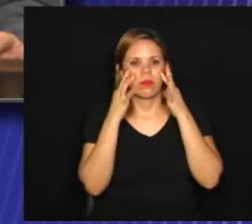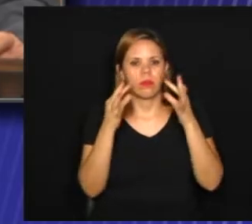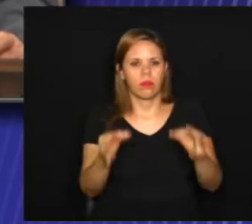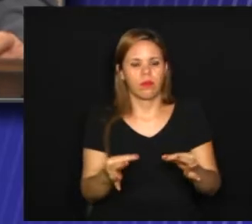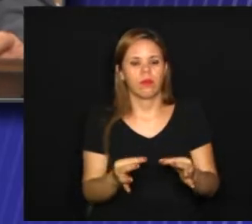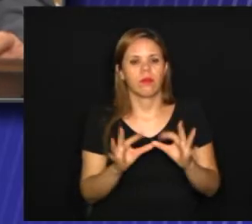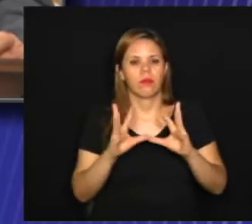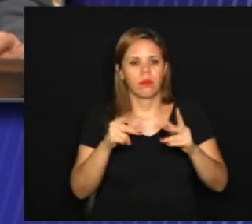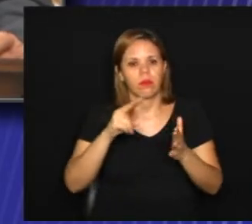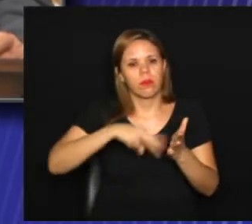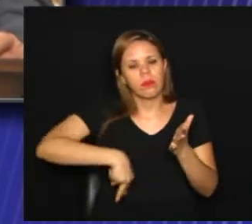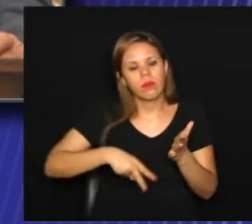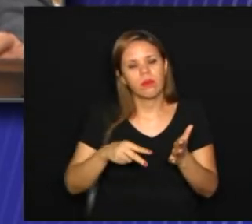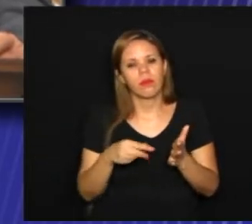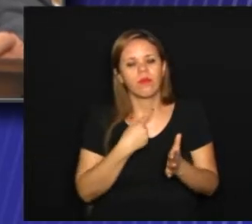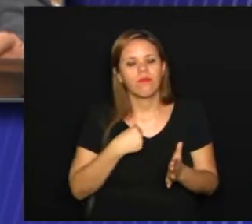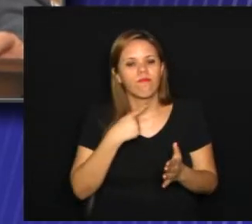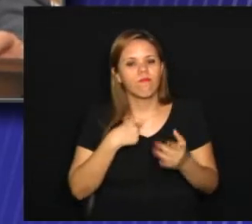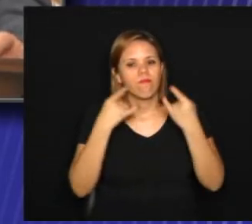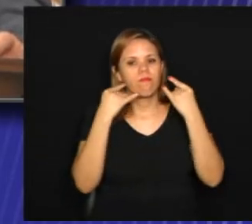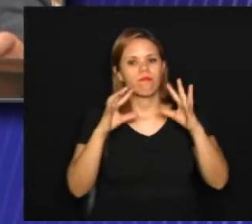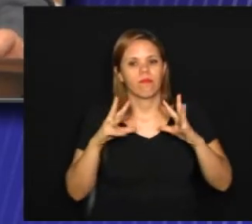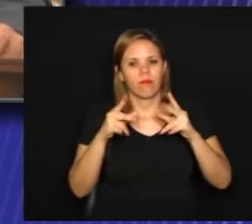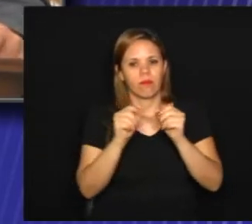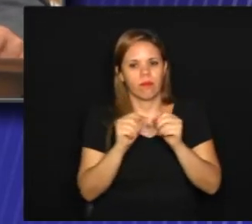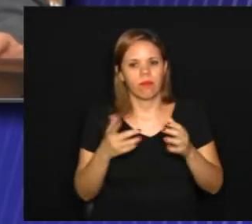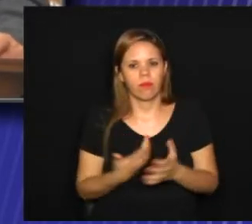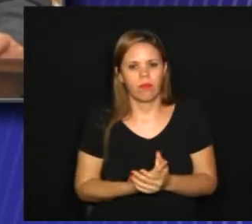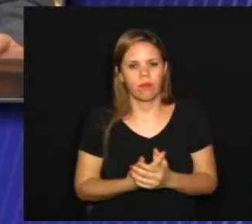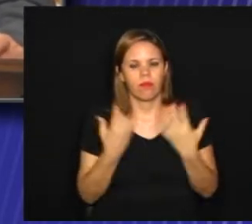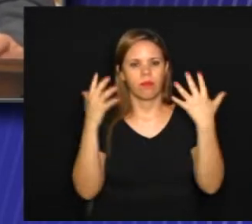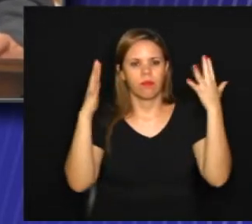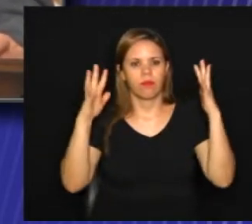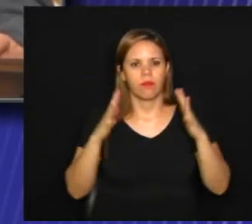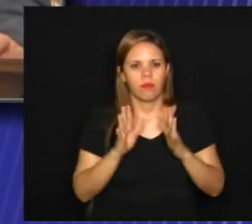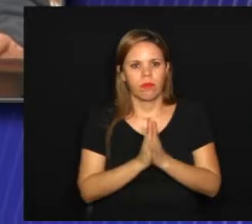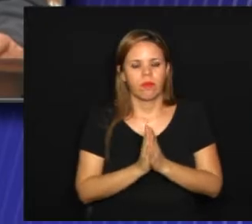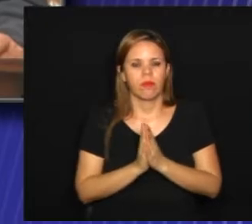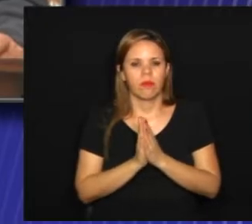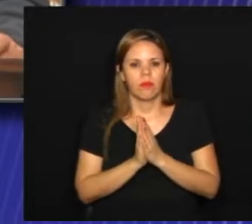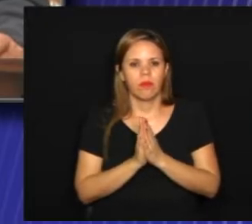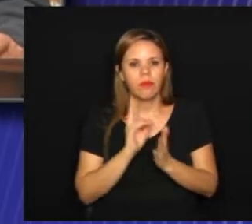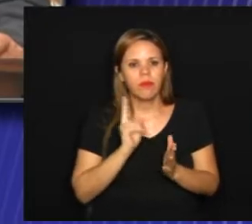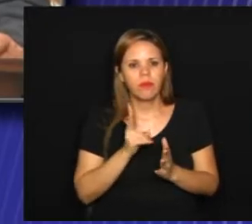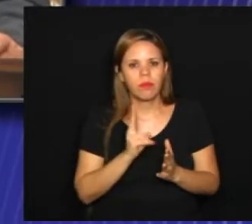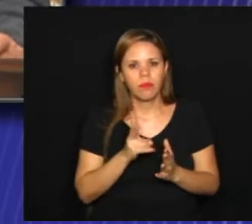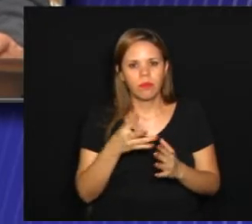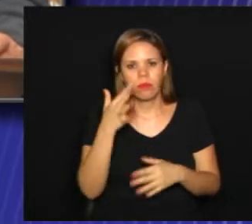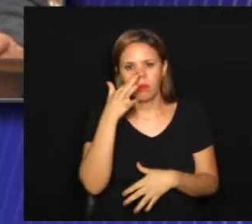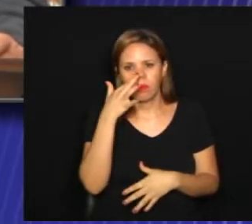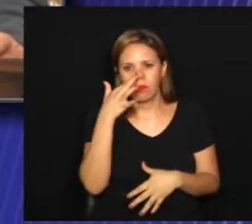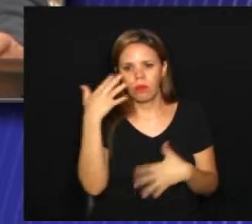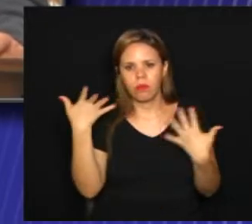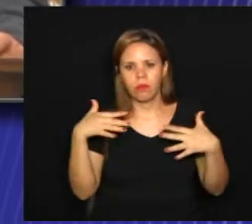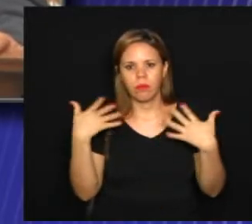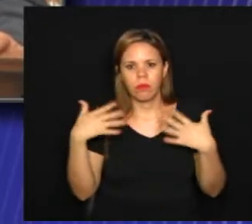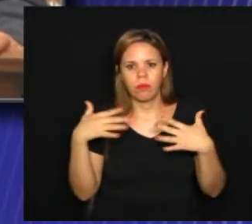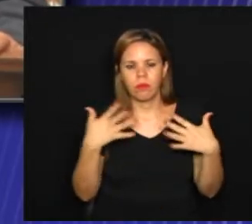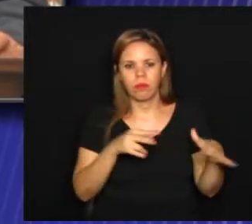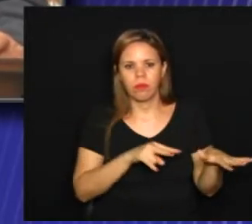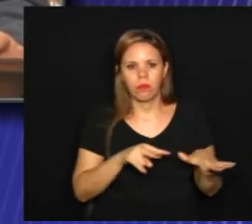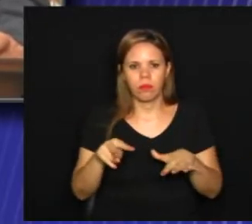litúrgico, desejoso por entender tudo aquilo que se celebrava. Ficava sempre impressionado com as cerimônias da